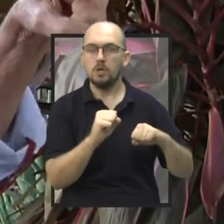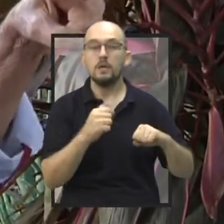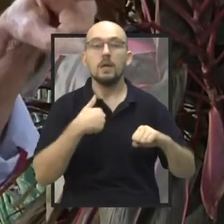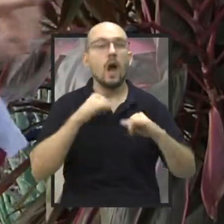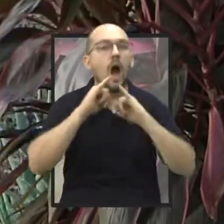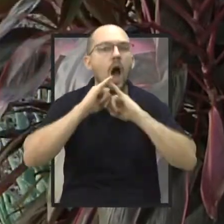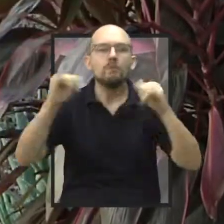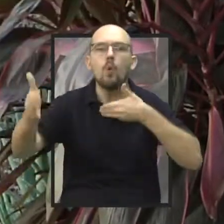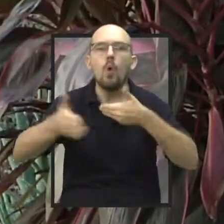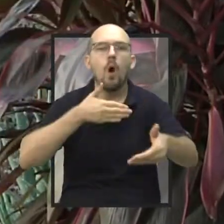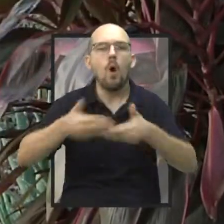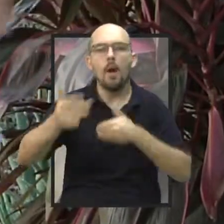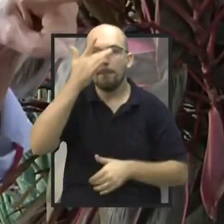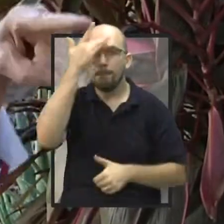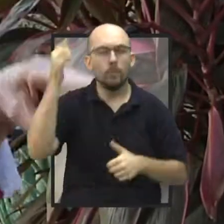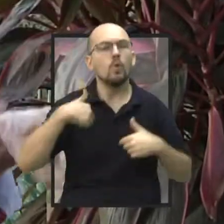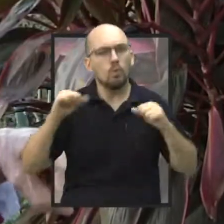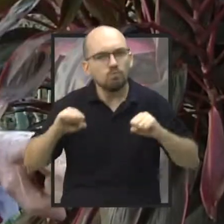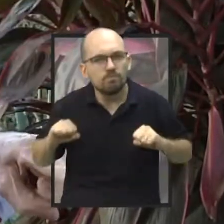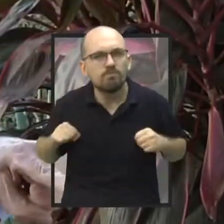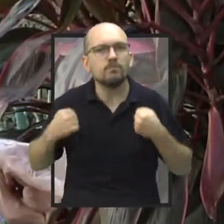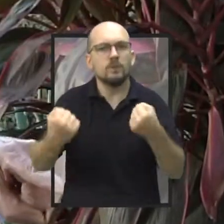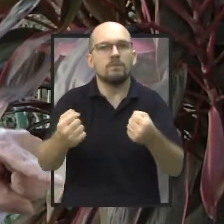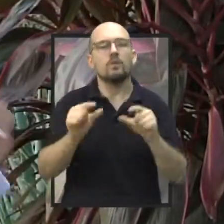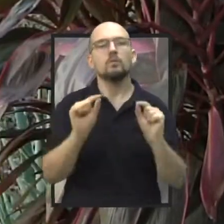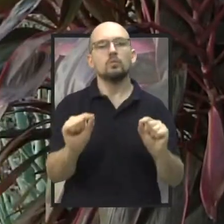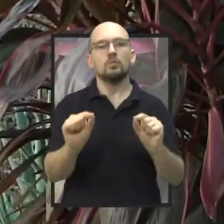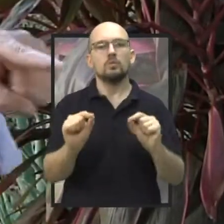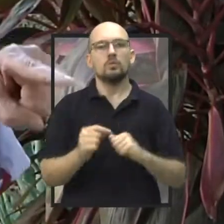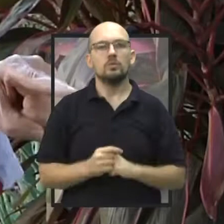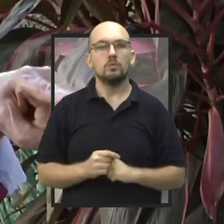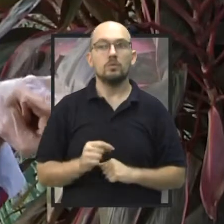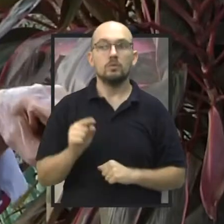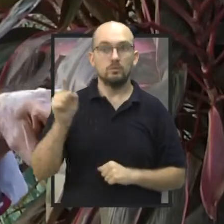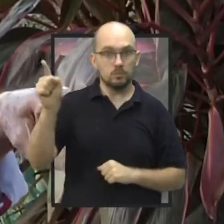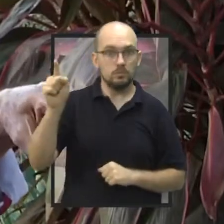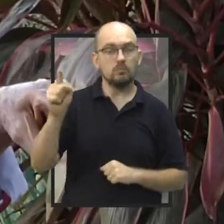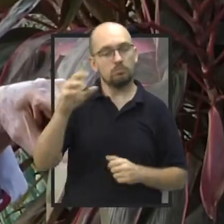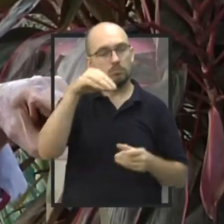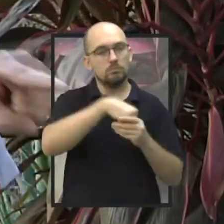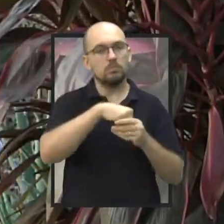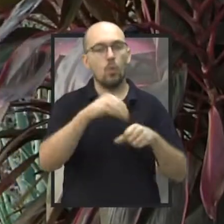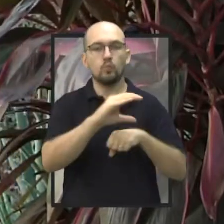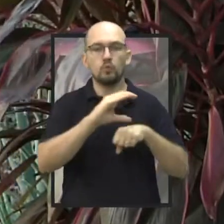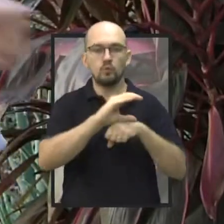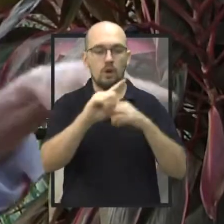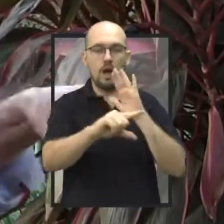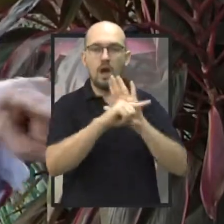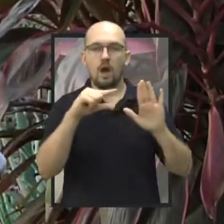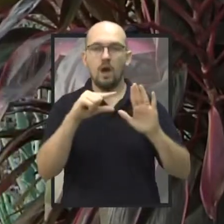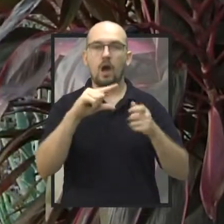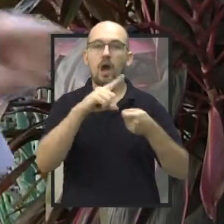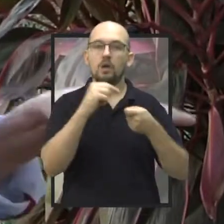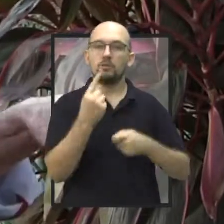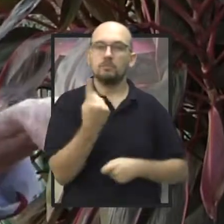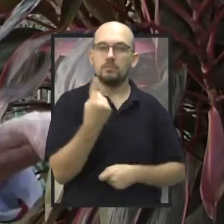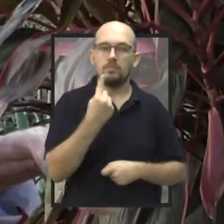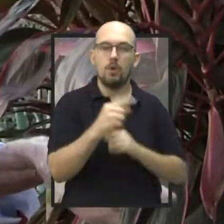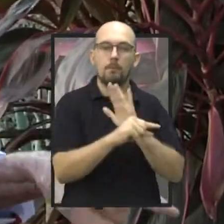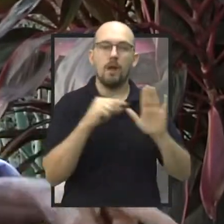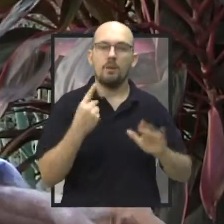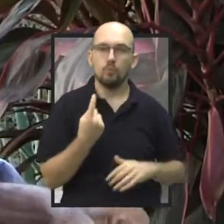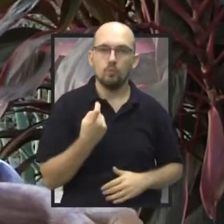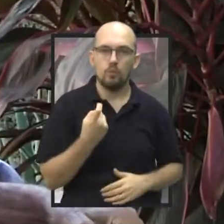qualquer pessoa e defenderia isso de corpo e alma. Ela está lá na Constituição brasileira, no artigo 1º, no parágrafo